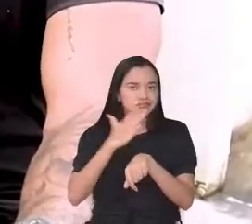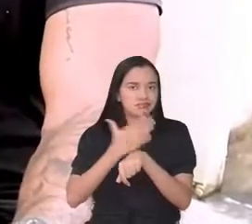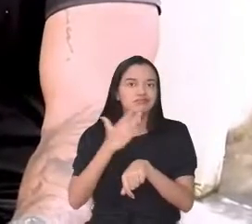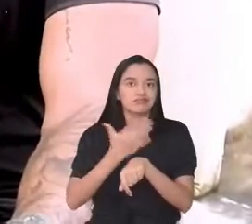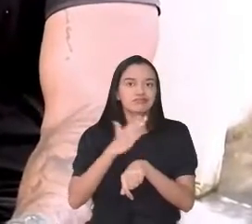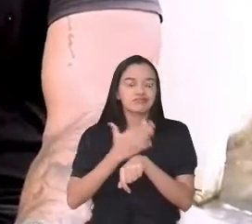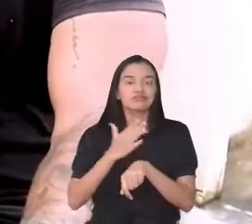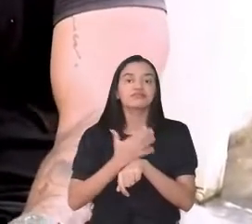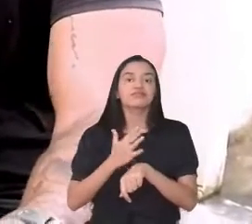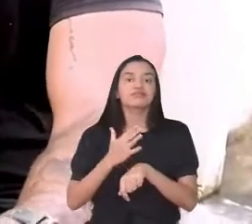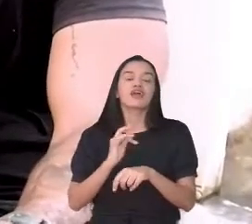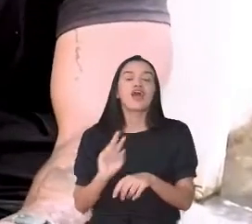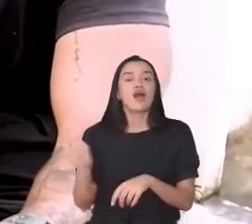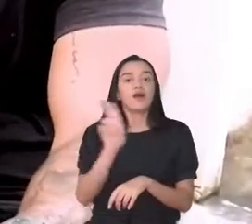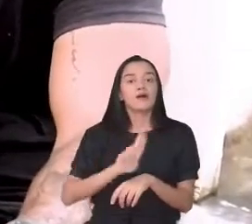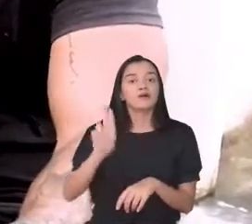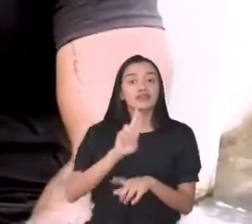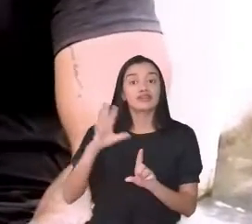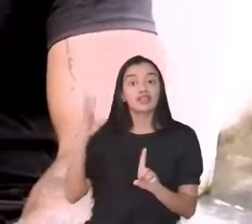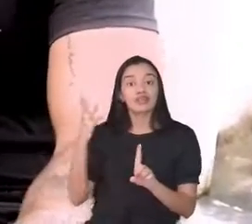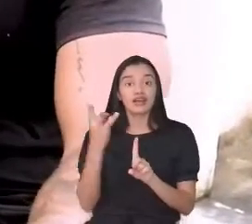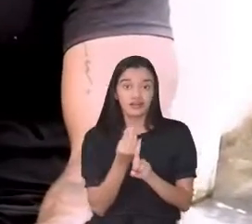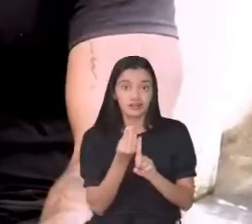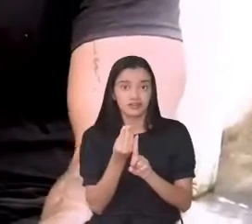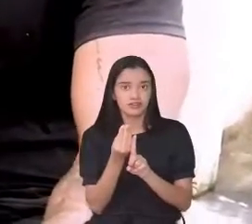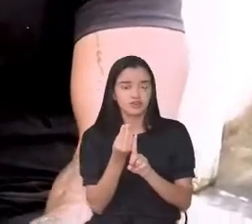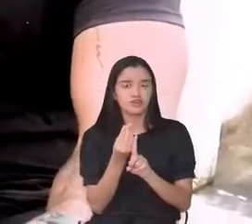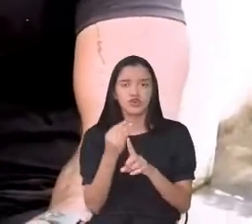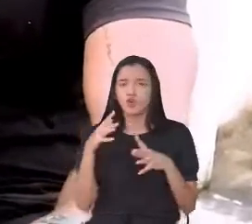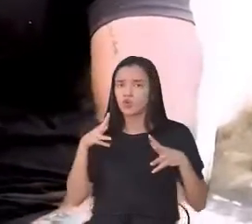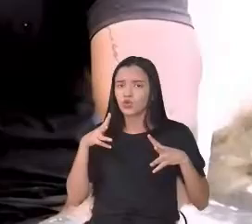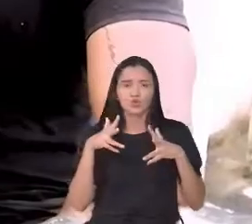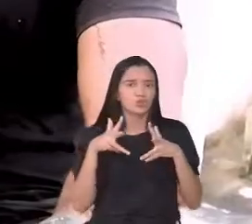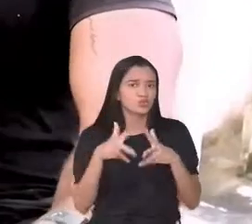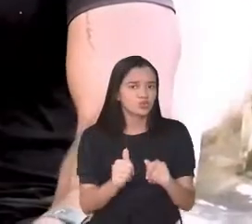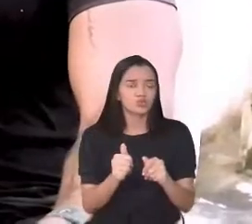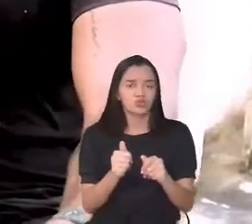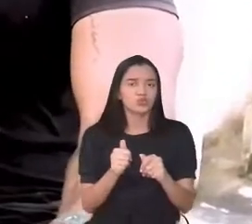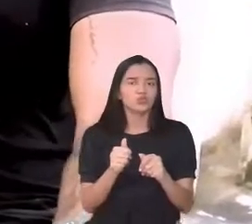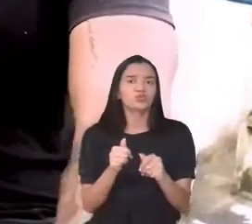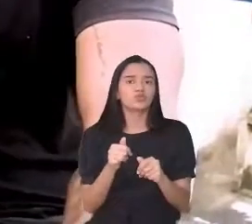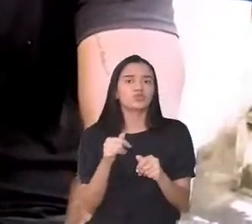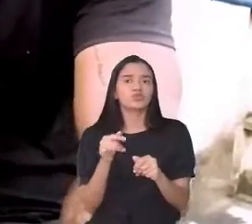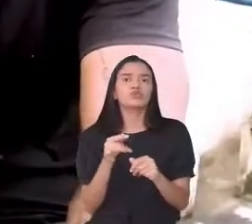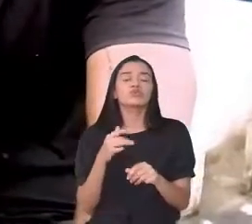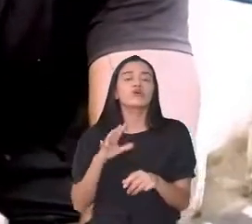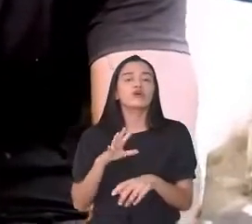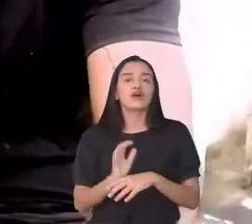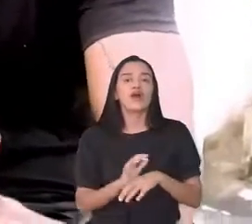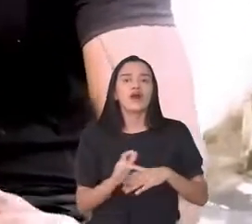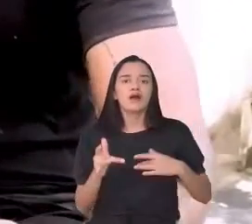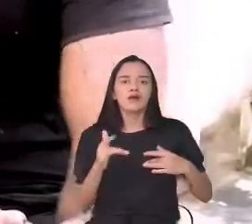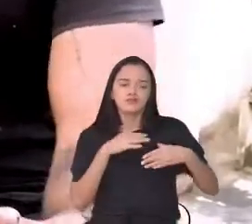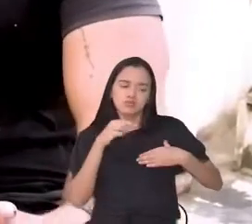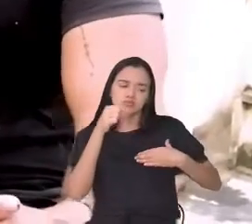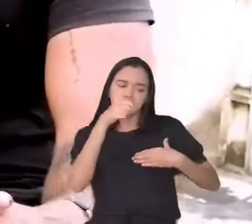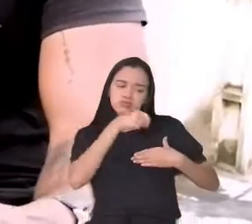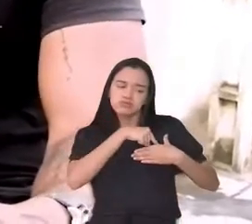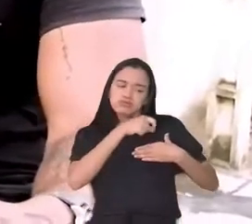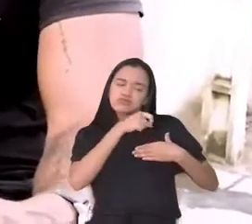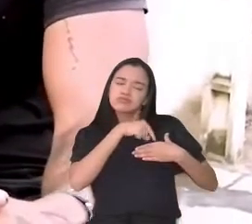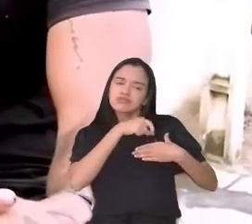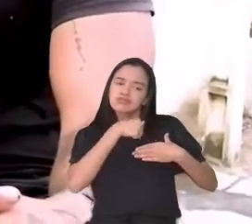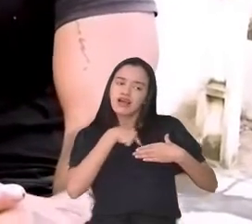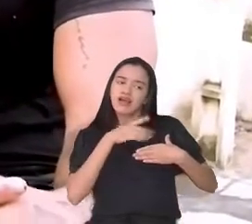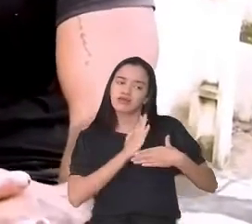faço também a utilização da arte. Então todas elas são veículos para eu tentar colocar no coração das pessoas aquela mensagem de amor que eu